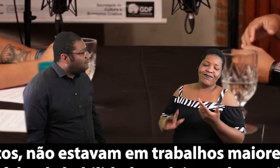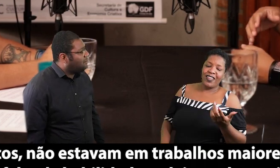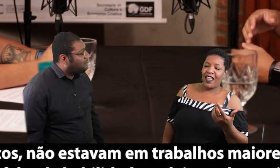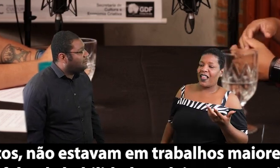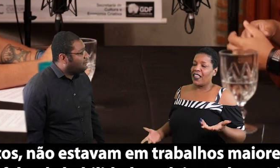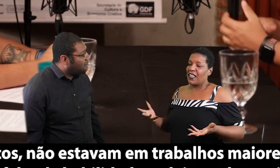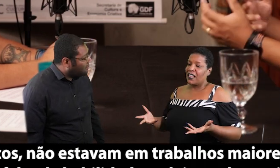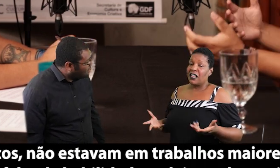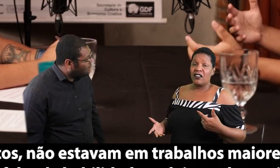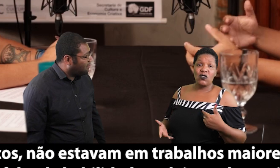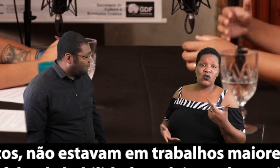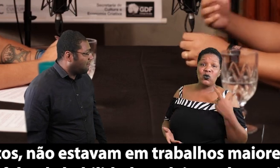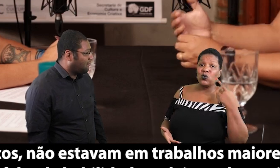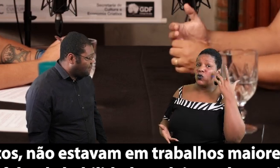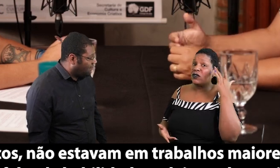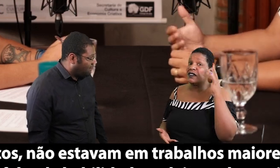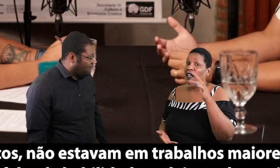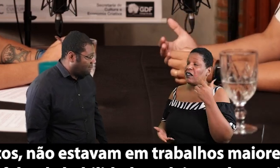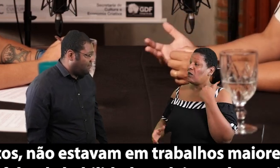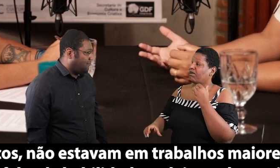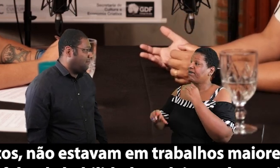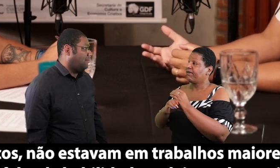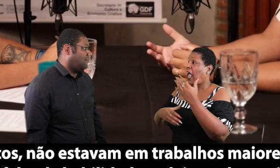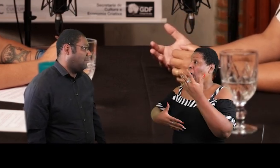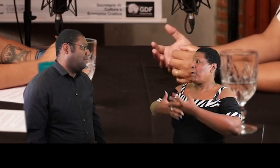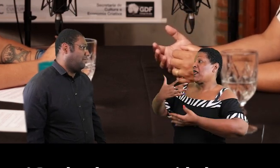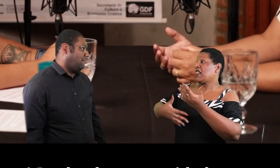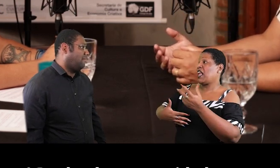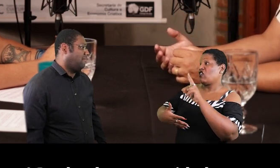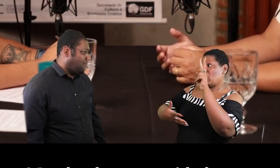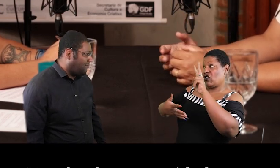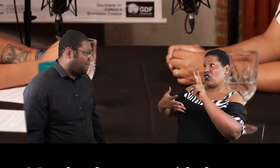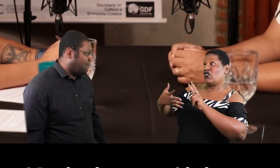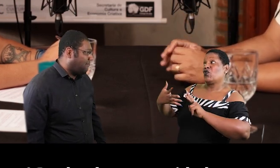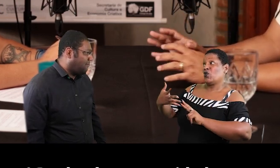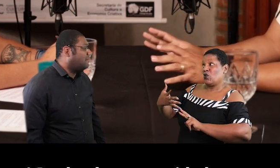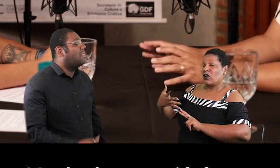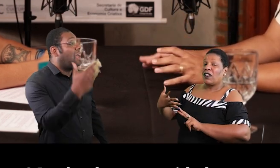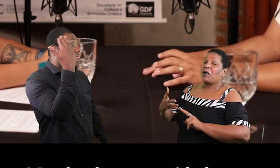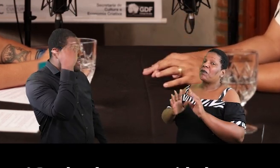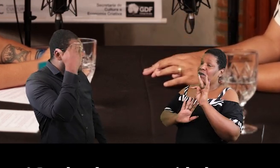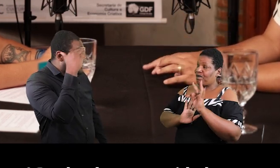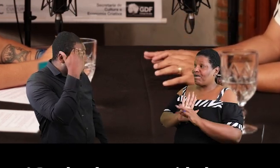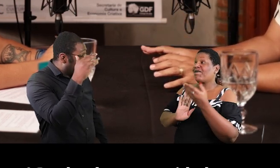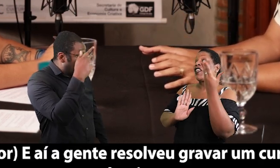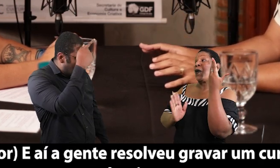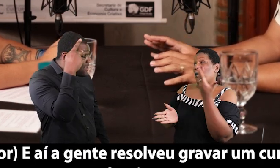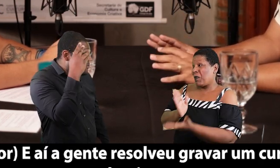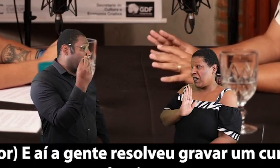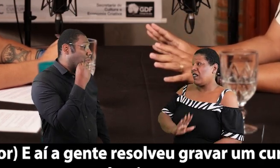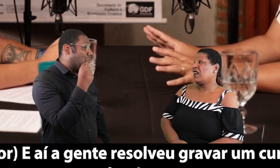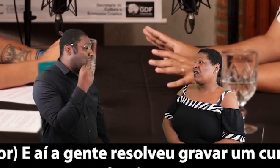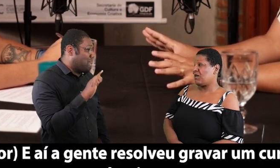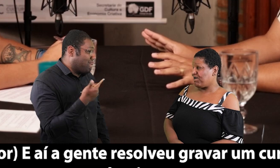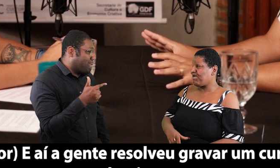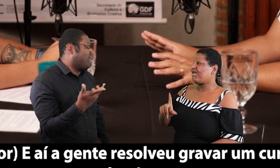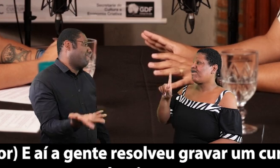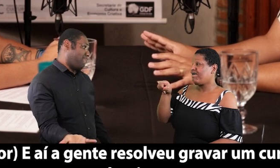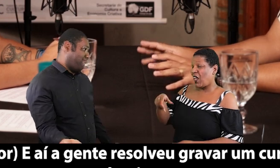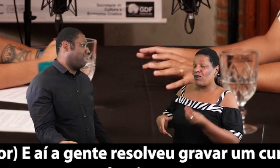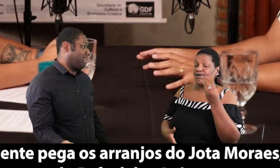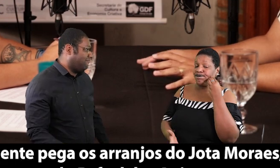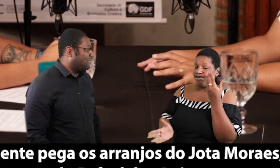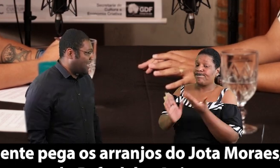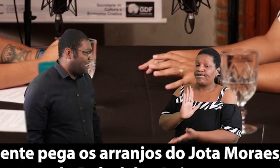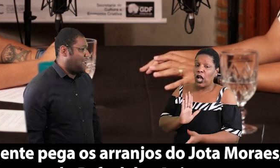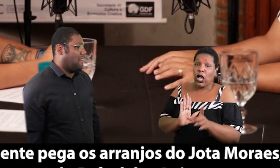discos, não estavam em trabalhos maiores por essa falta de habilidade na leitura de partitura. Perdendo Aí a oportunidade mesmo, né? aí a gente resolveu gravar um curso só disso.